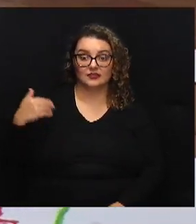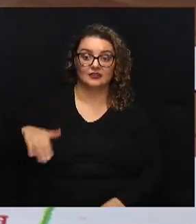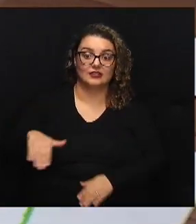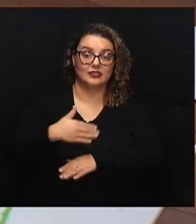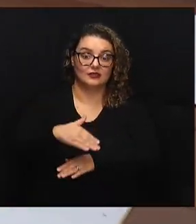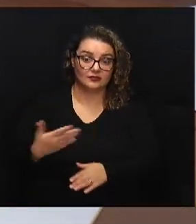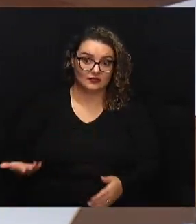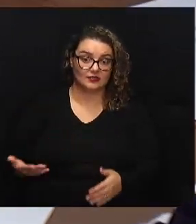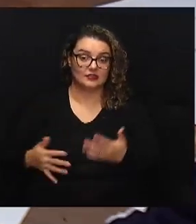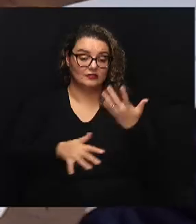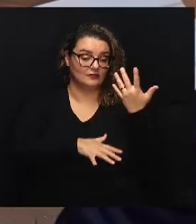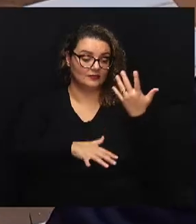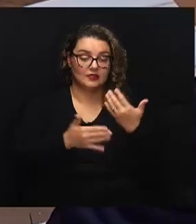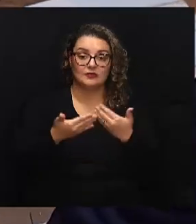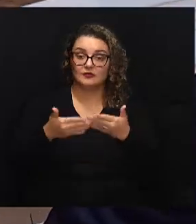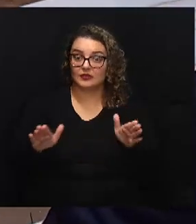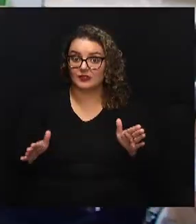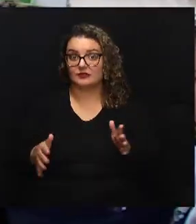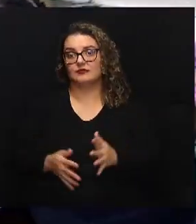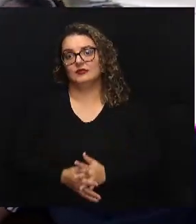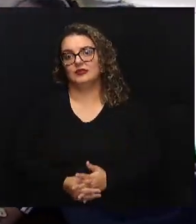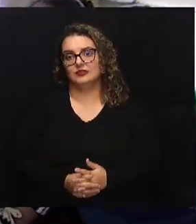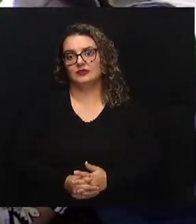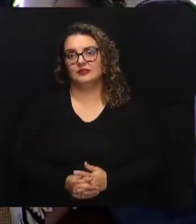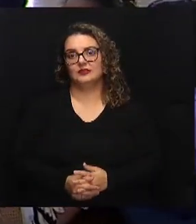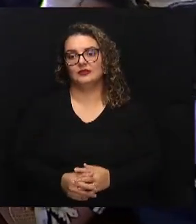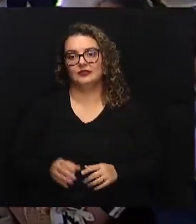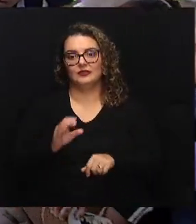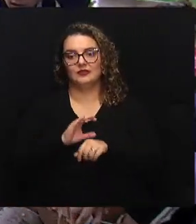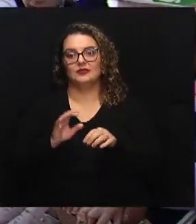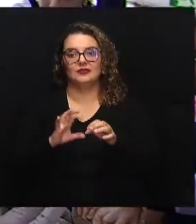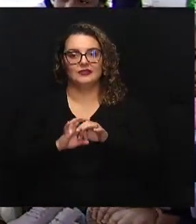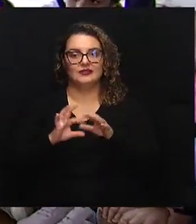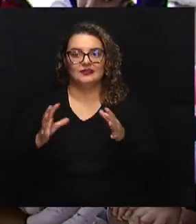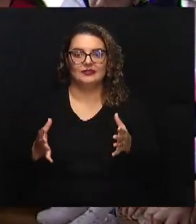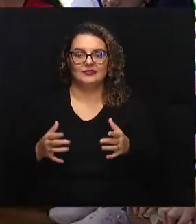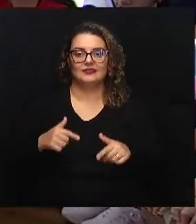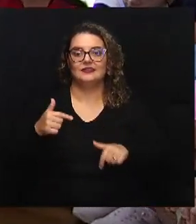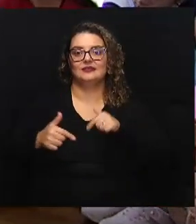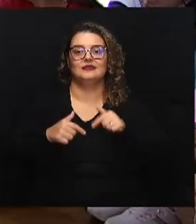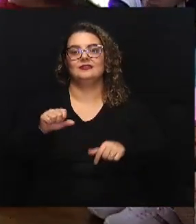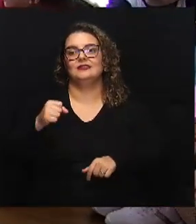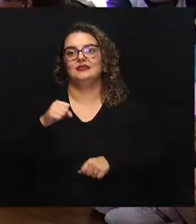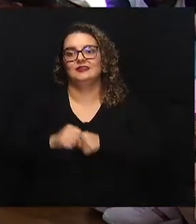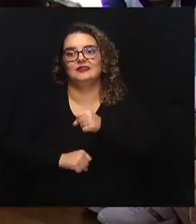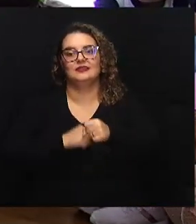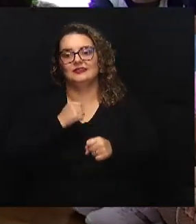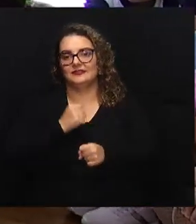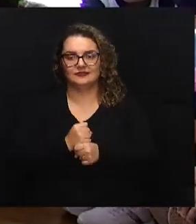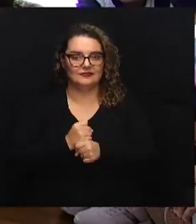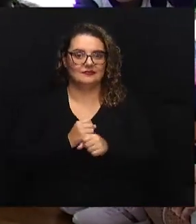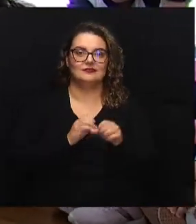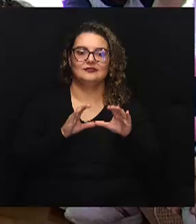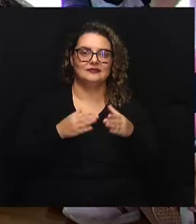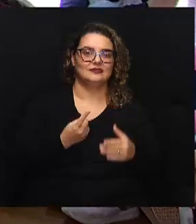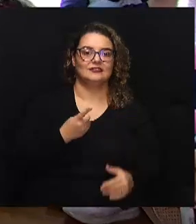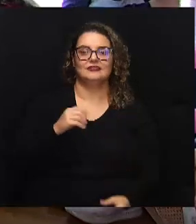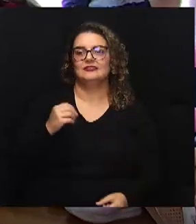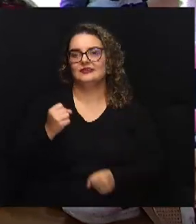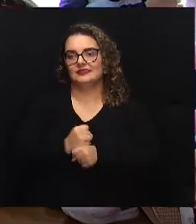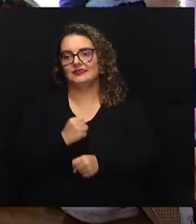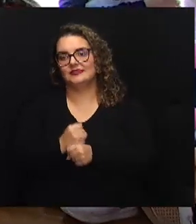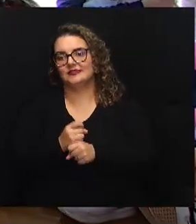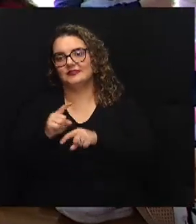praças abertas, curso livre. E trabalhei 8 anos com esses grupos, 10 anos com